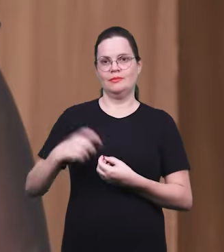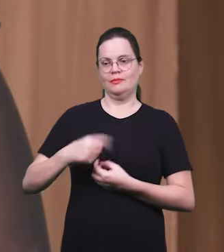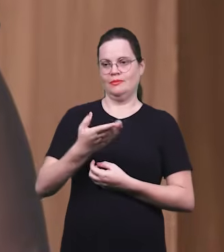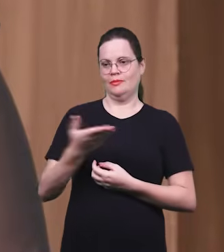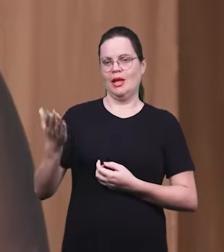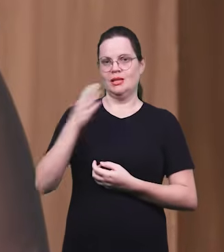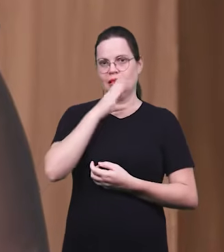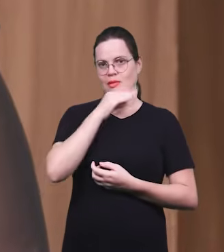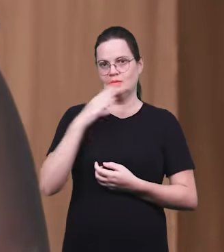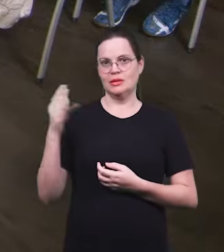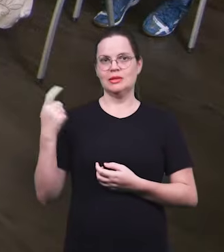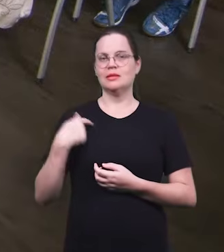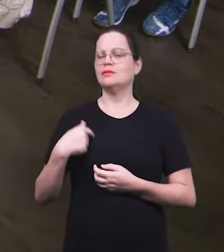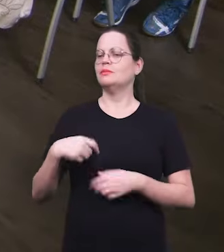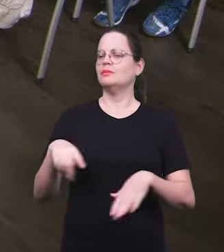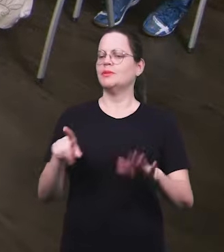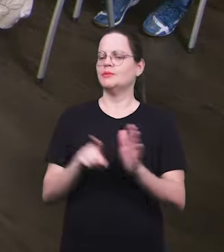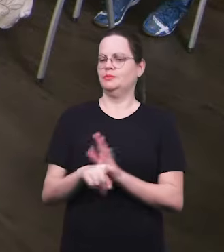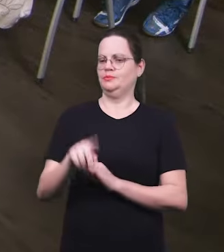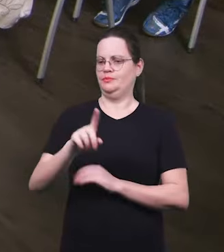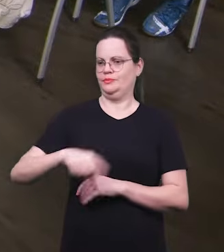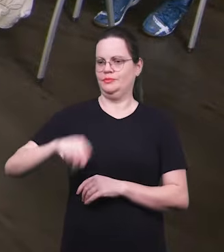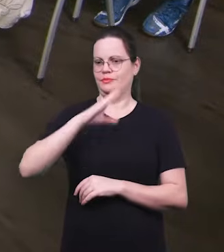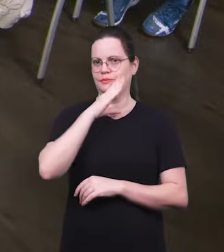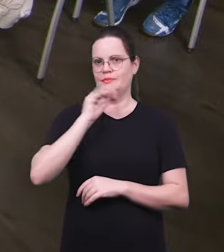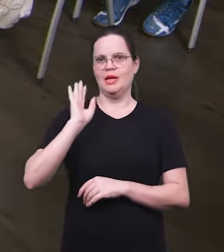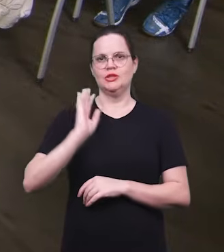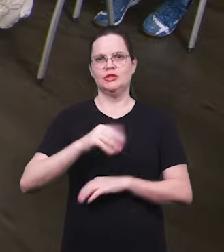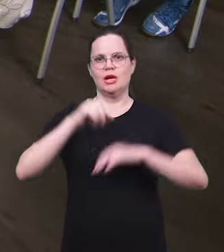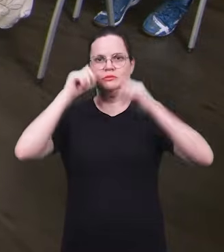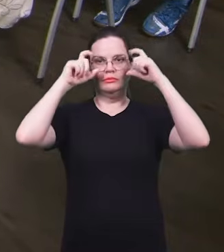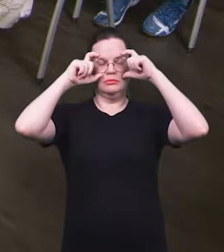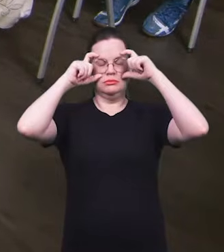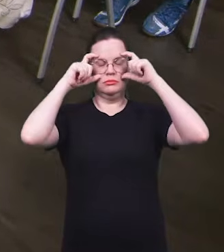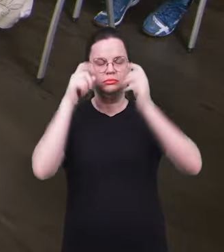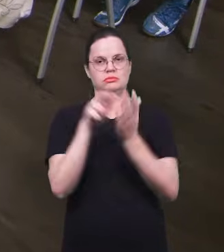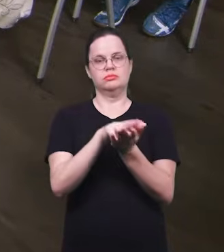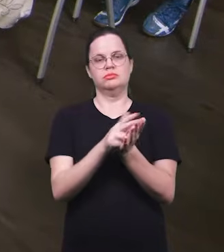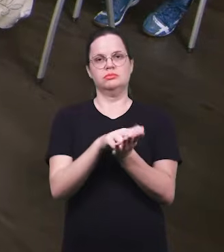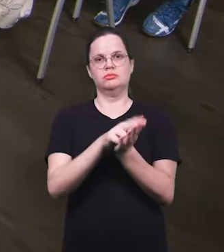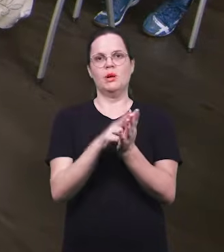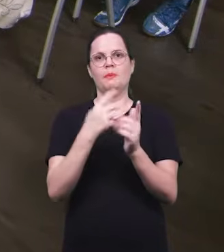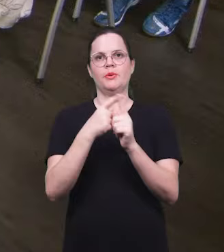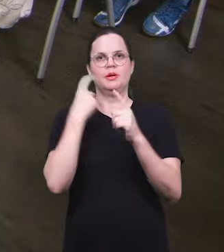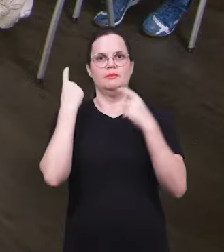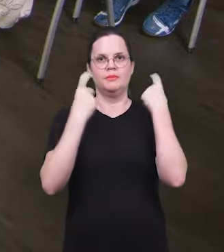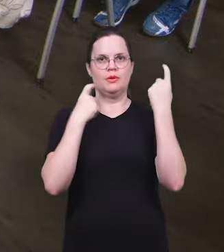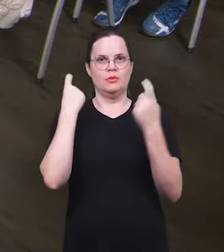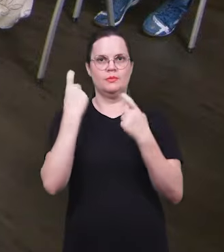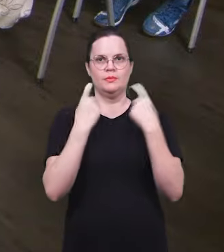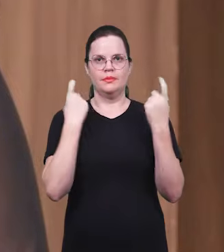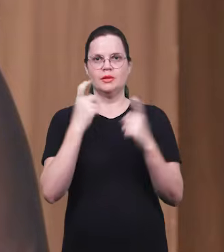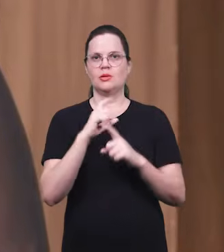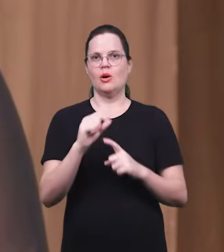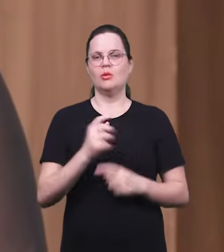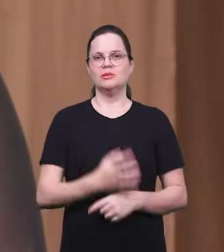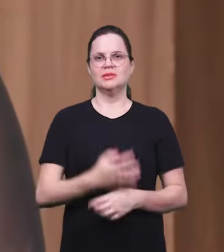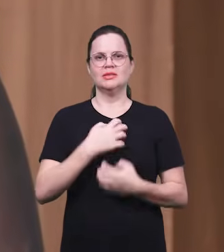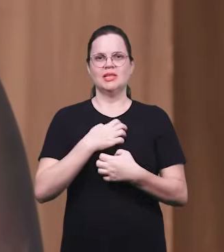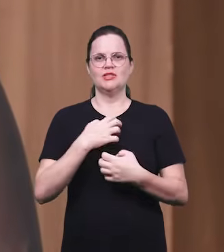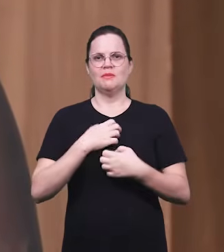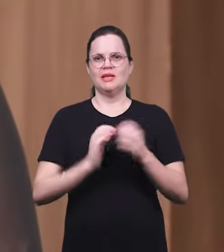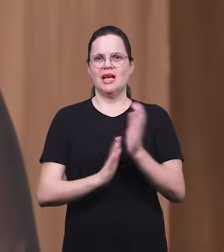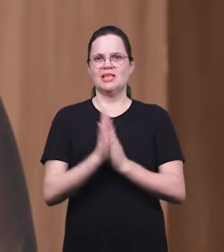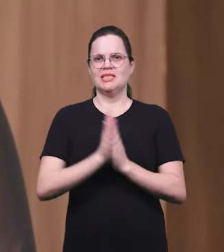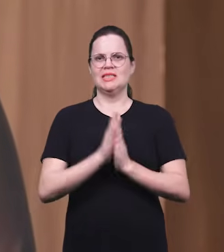e vamos perguntar: alguém aqui já perdeu o sono por causa de alguma preocupação? Aquele